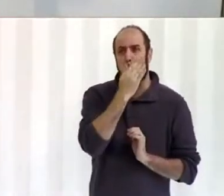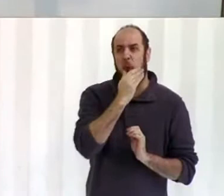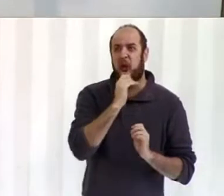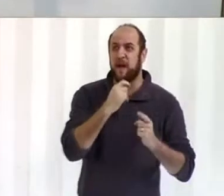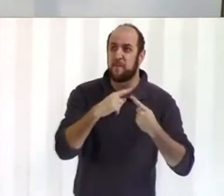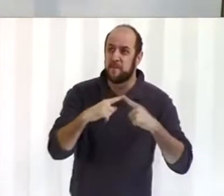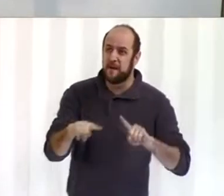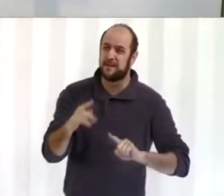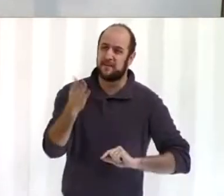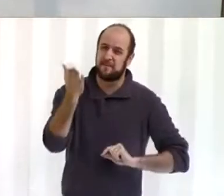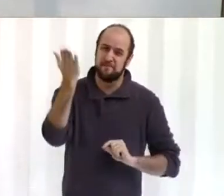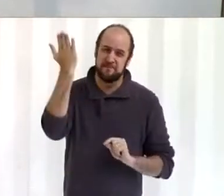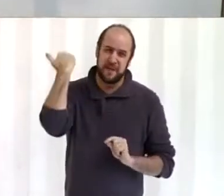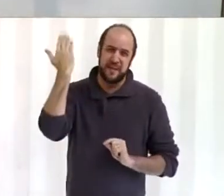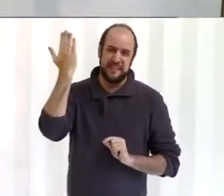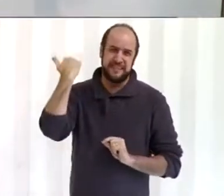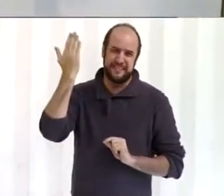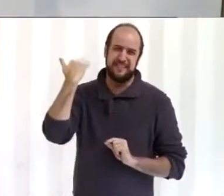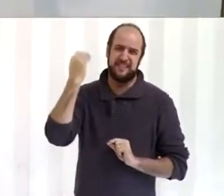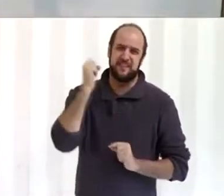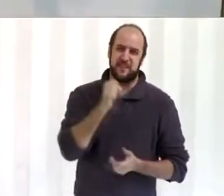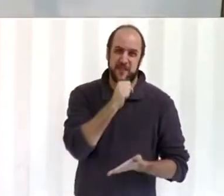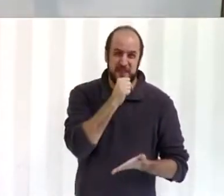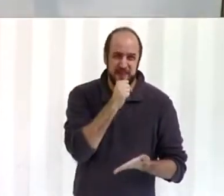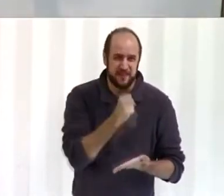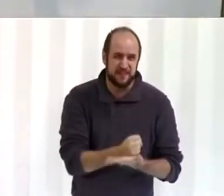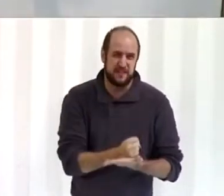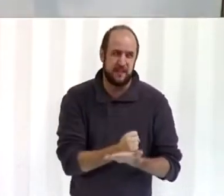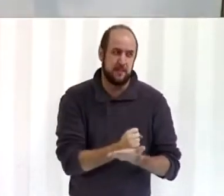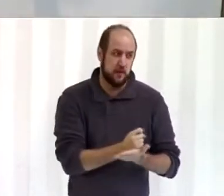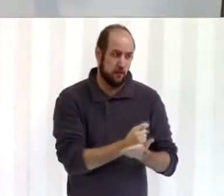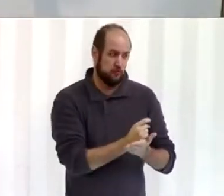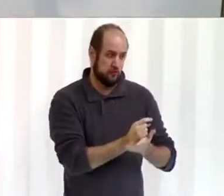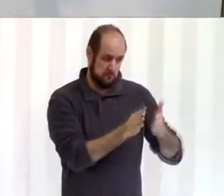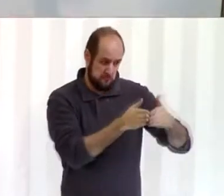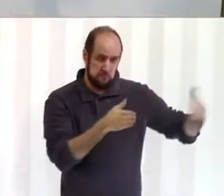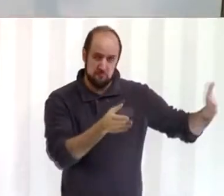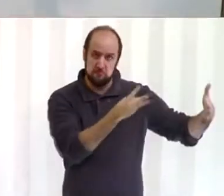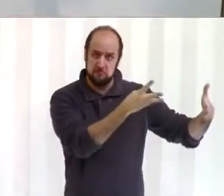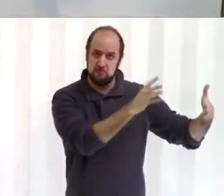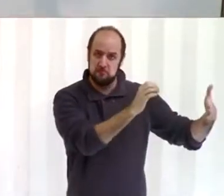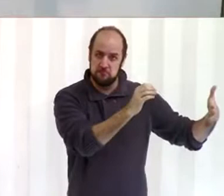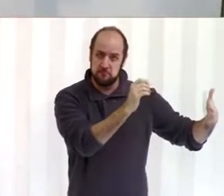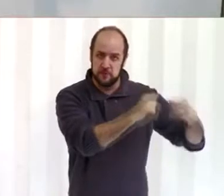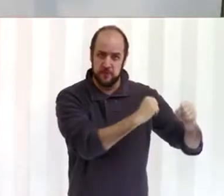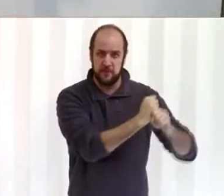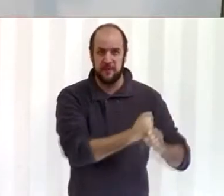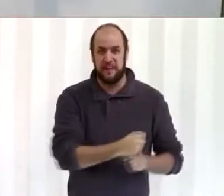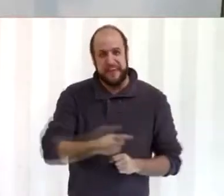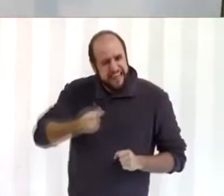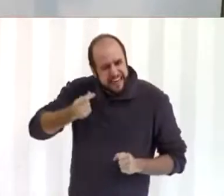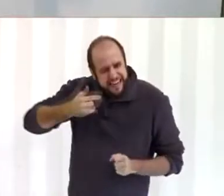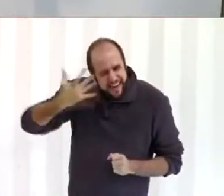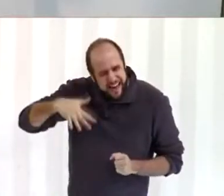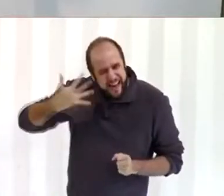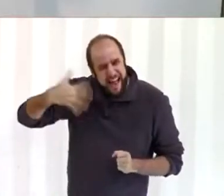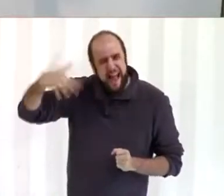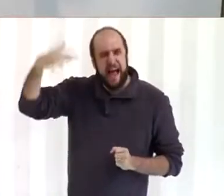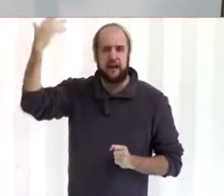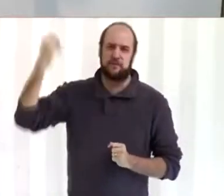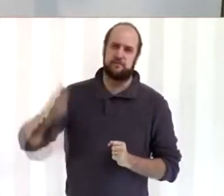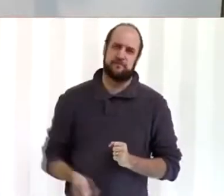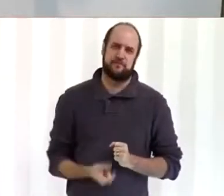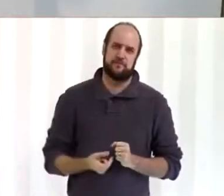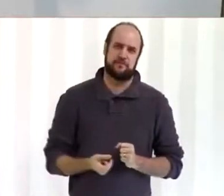Mas na época do Velho Testamento, em especial nessa época, o ferro era um mineral muito caro. E além de caro,